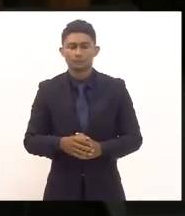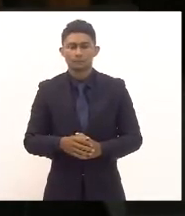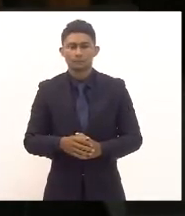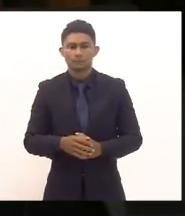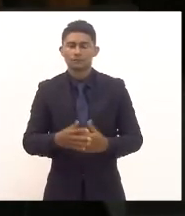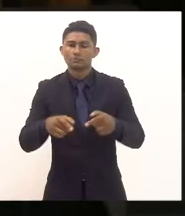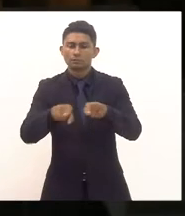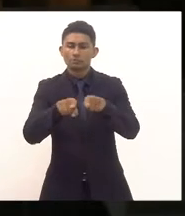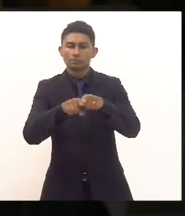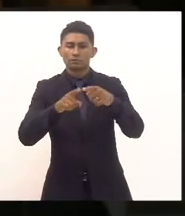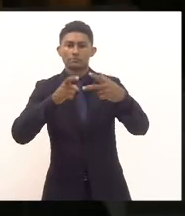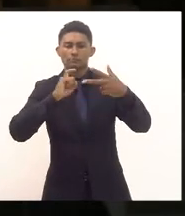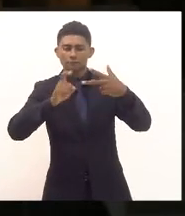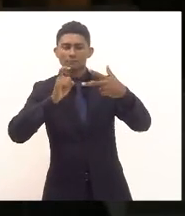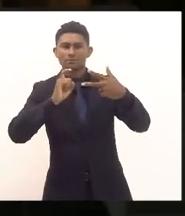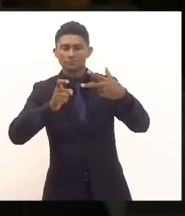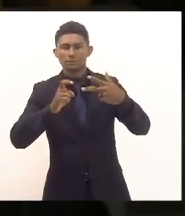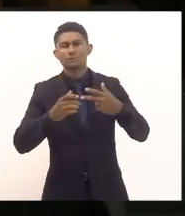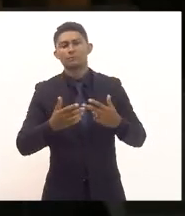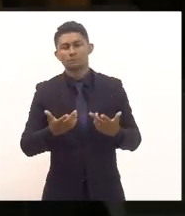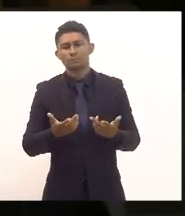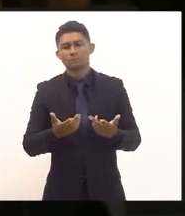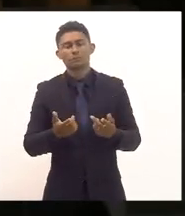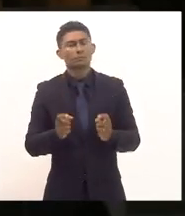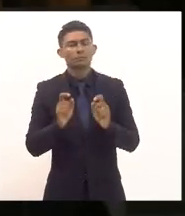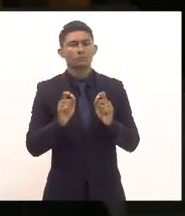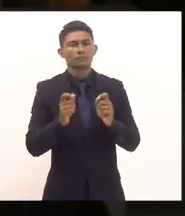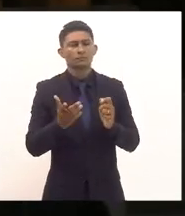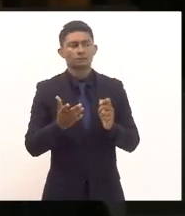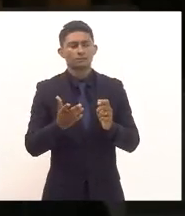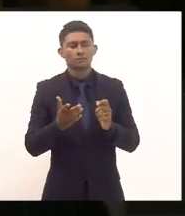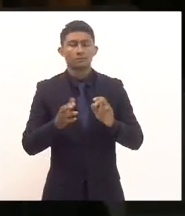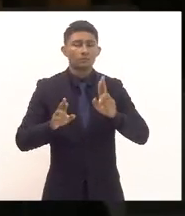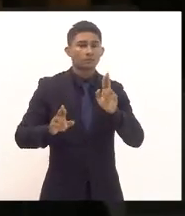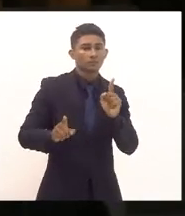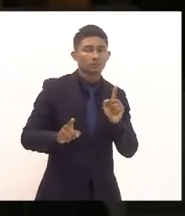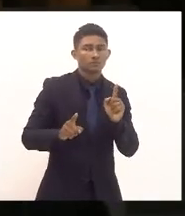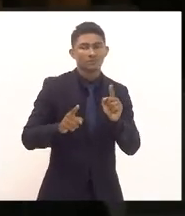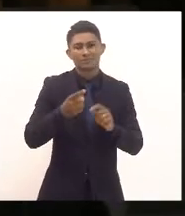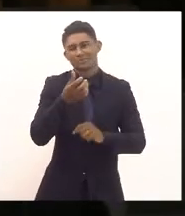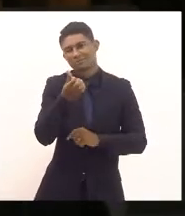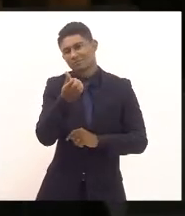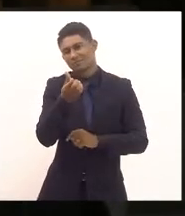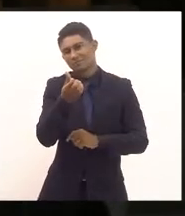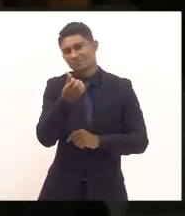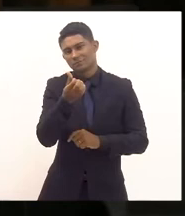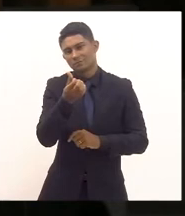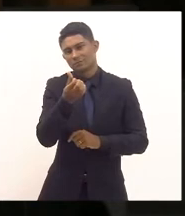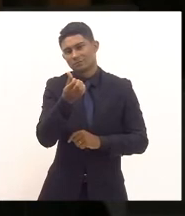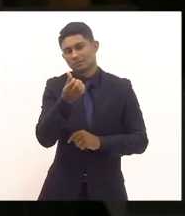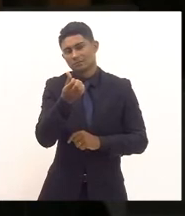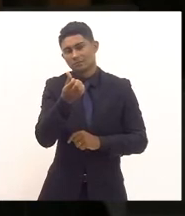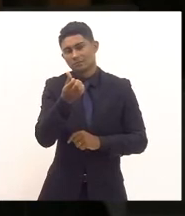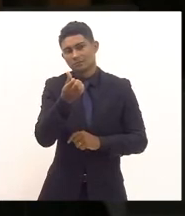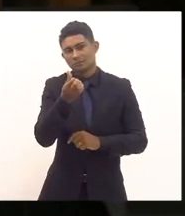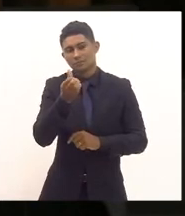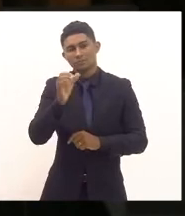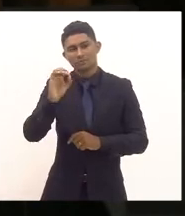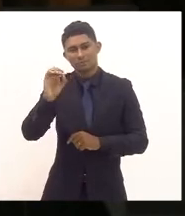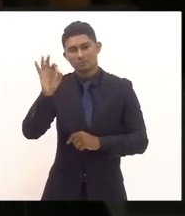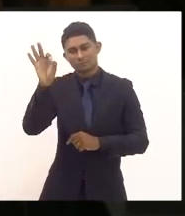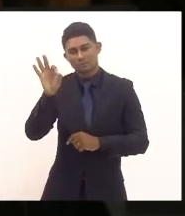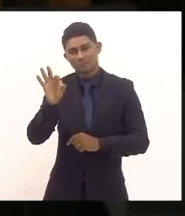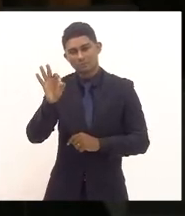o Executivo Qual a diferença de 60 -